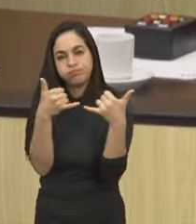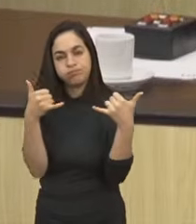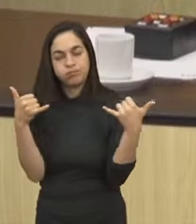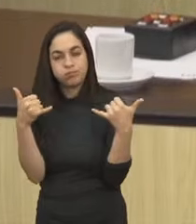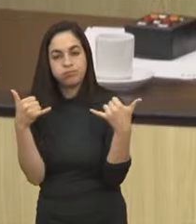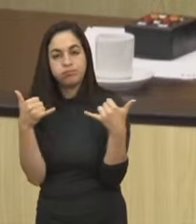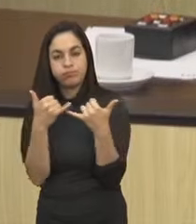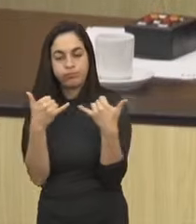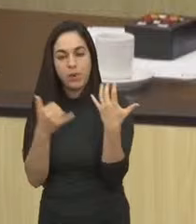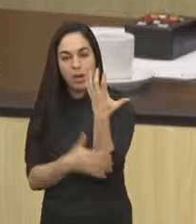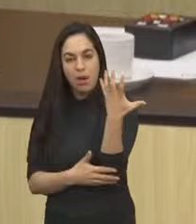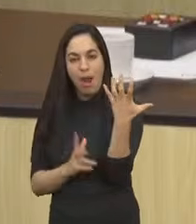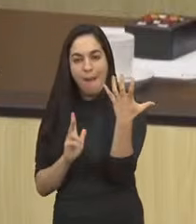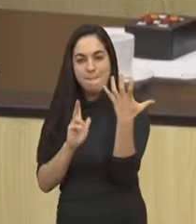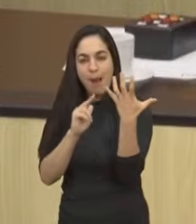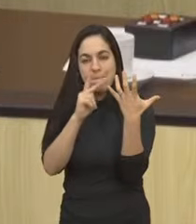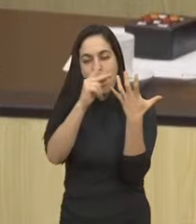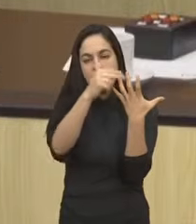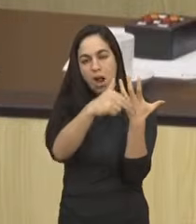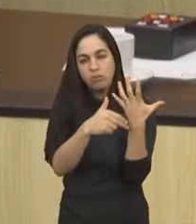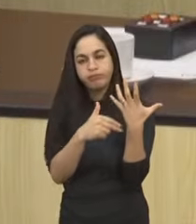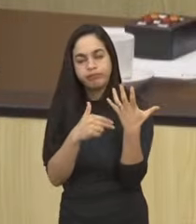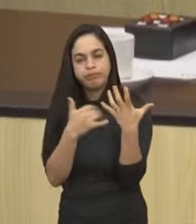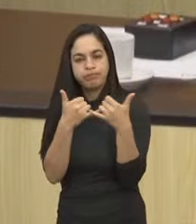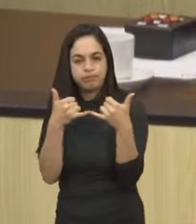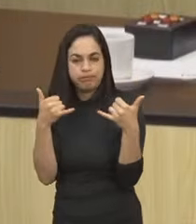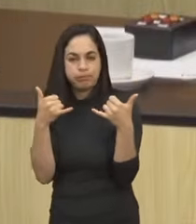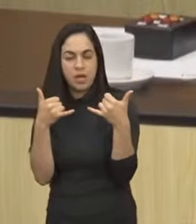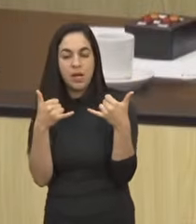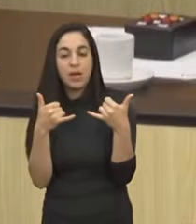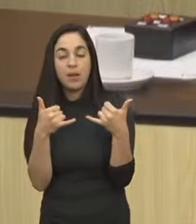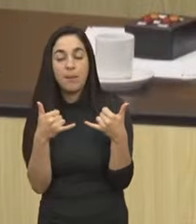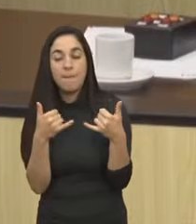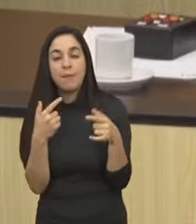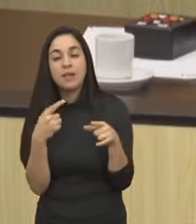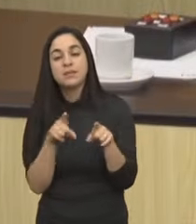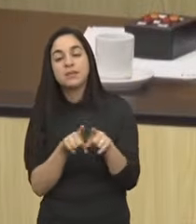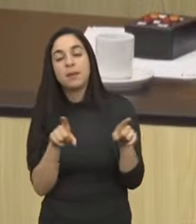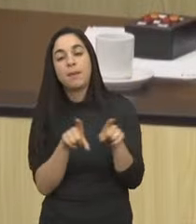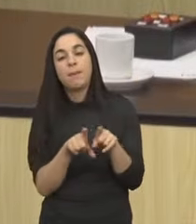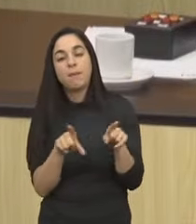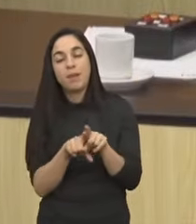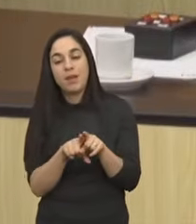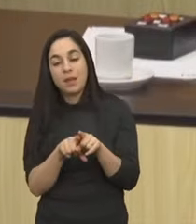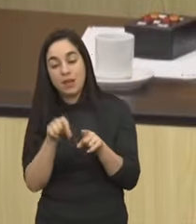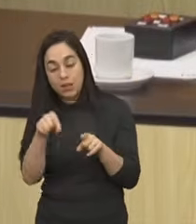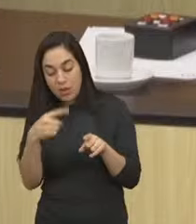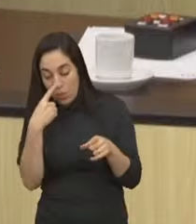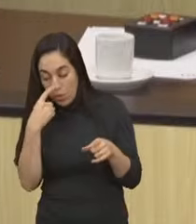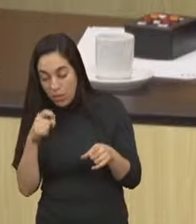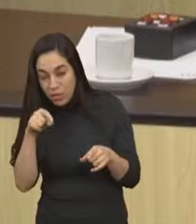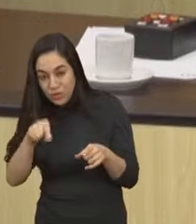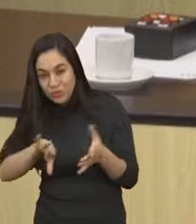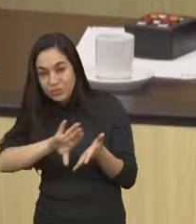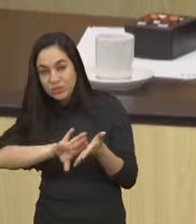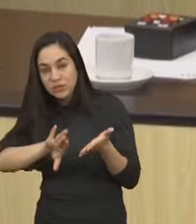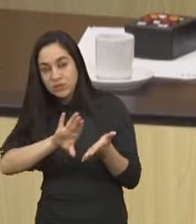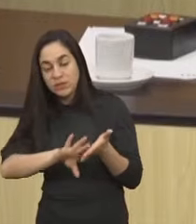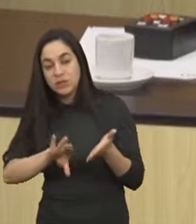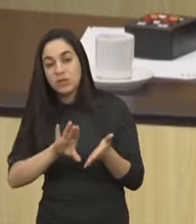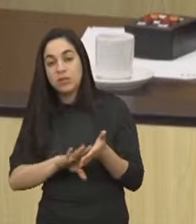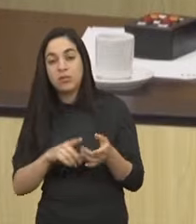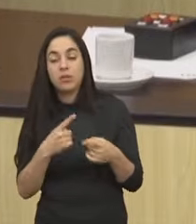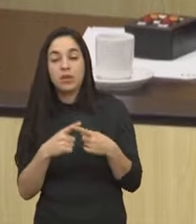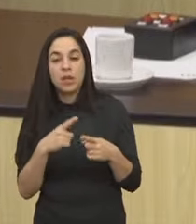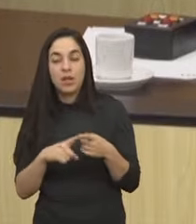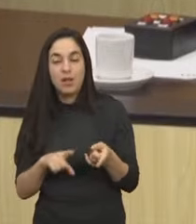mas também que eles possam recolher esse material devido à questão da limpeza urbana e para evitar também que, de repente, o